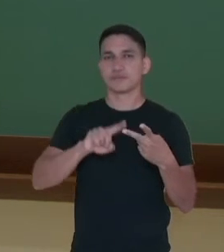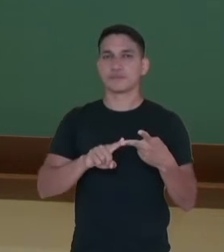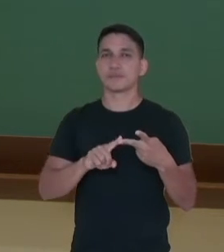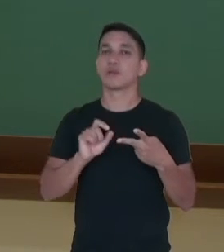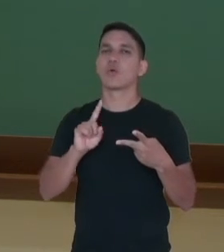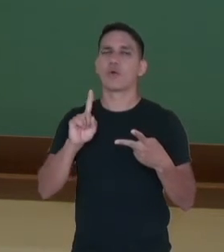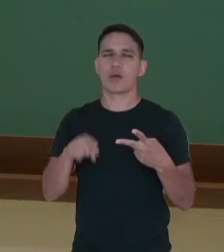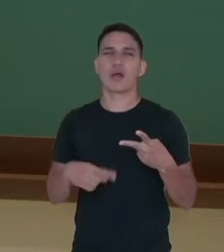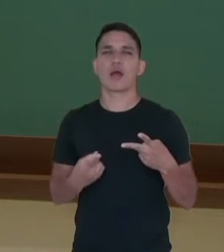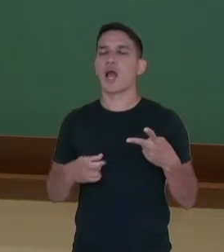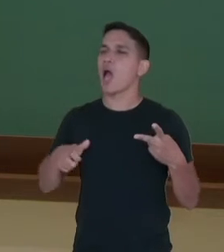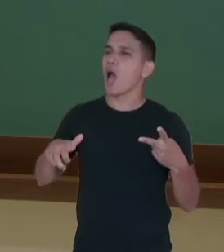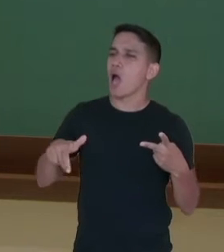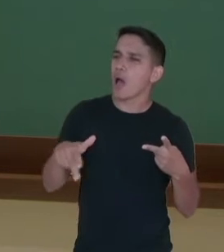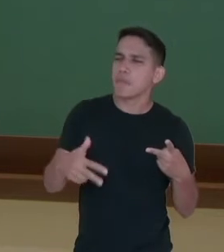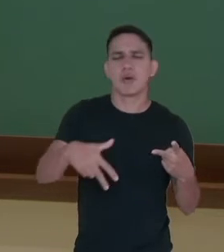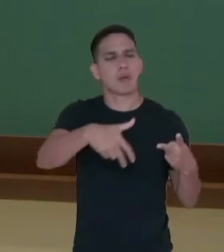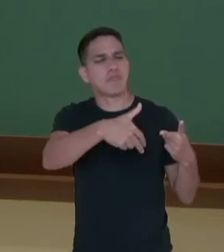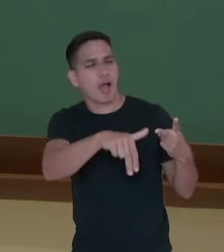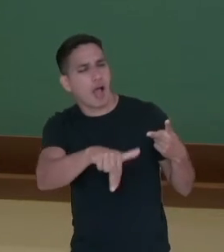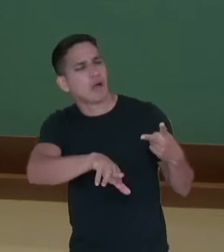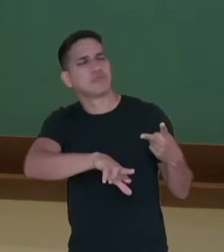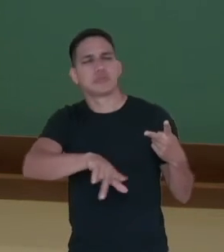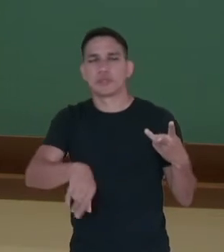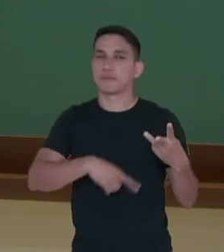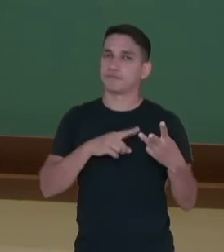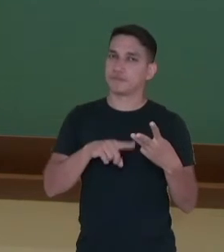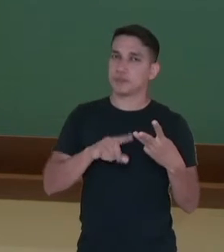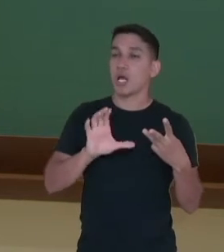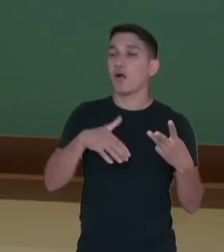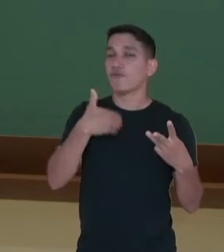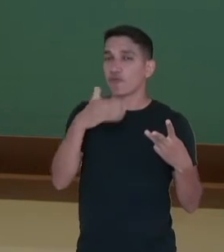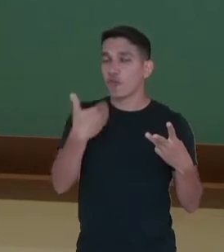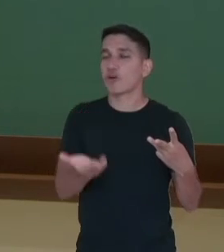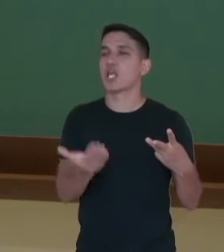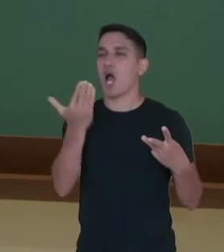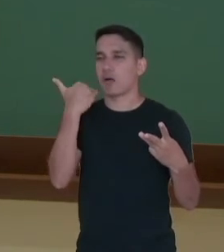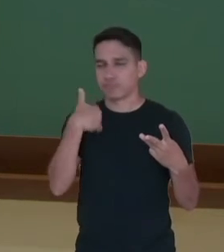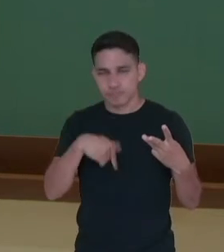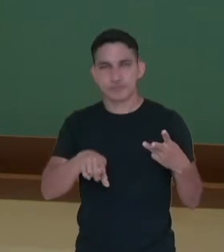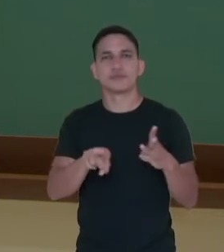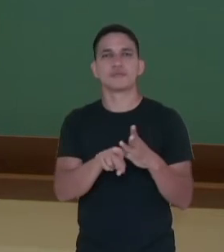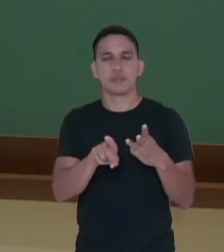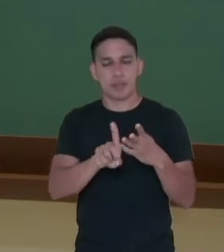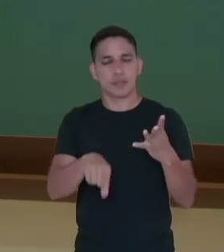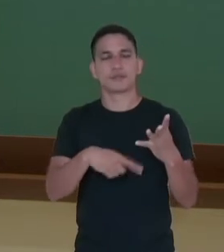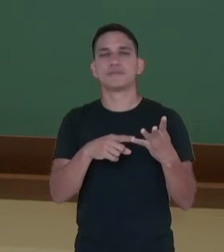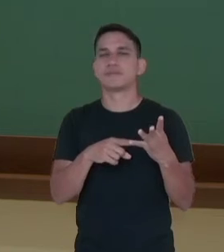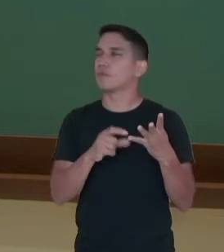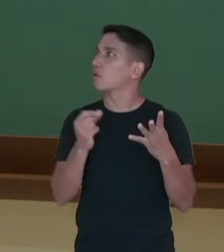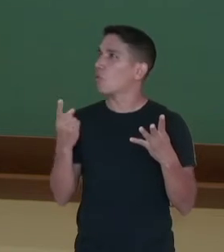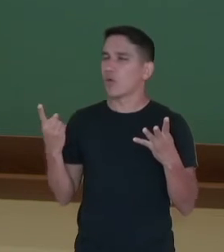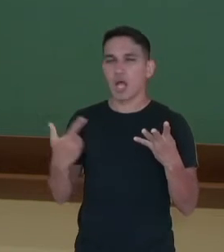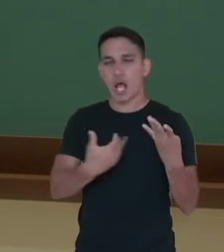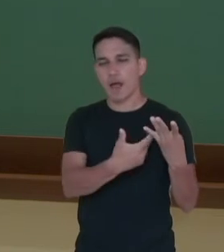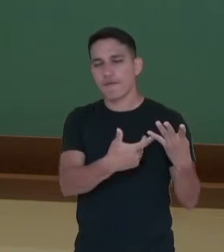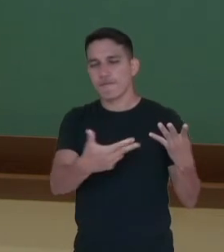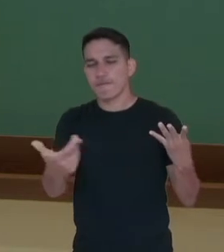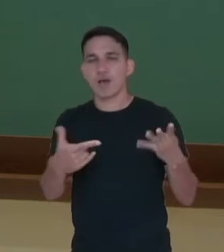seja, camina, baila, comer fruta ou verdura, proteína, cereais e,